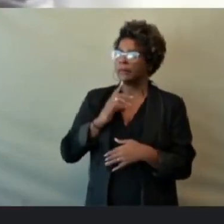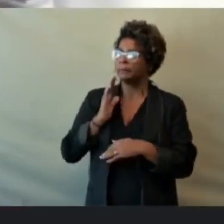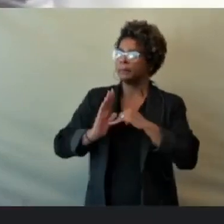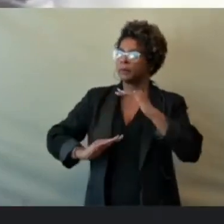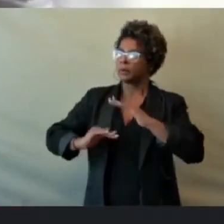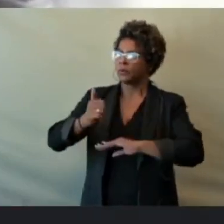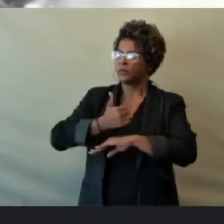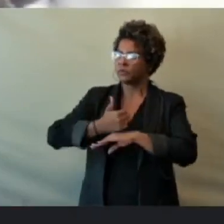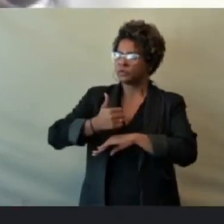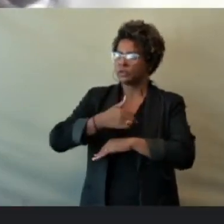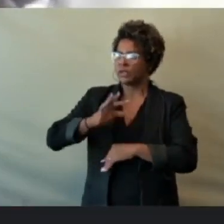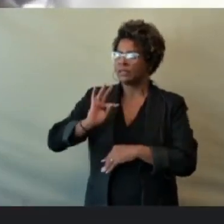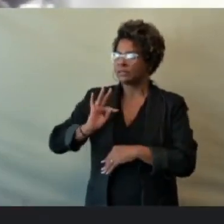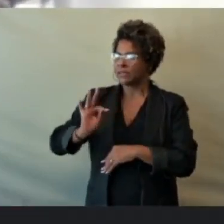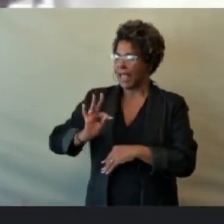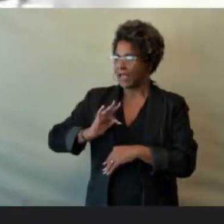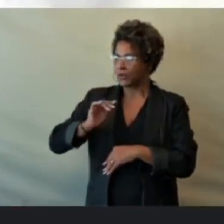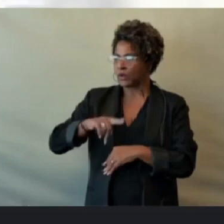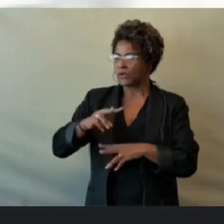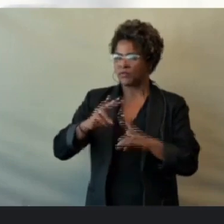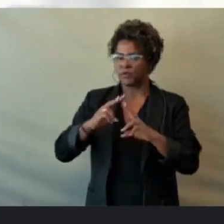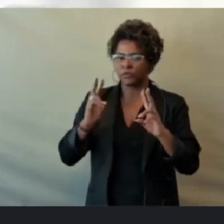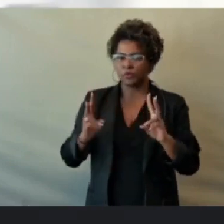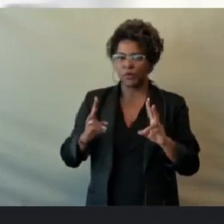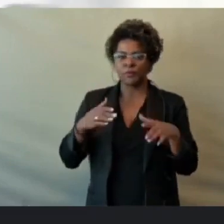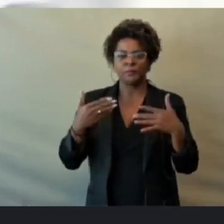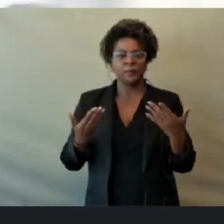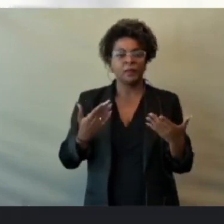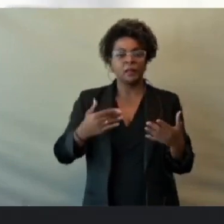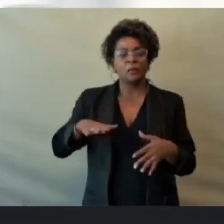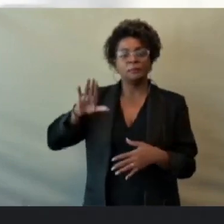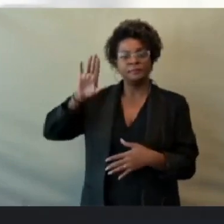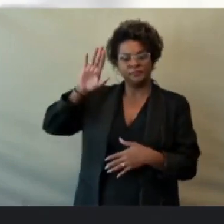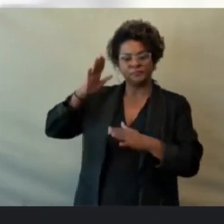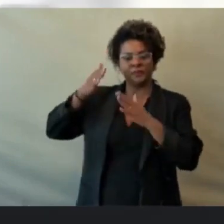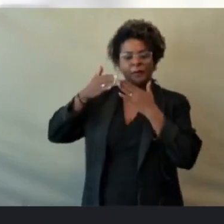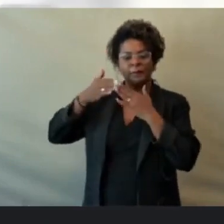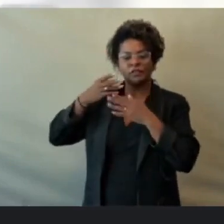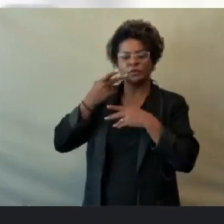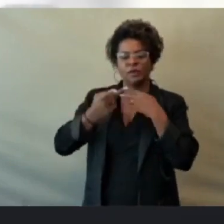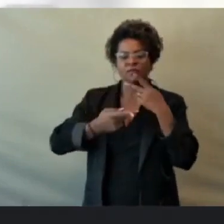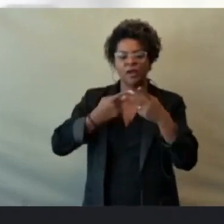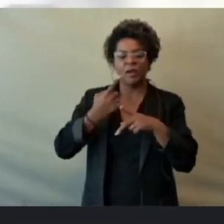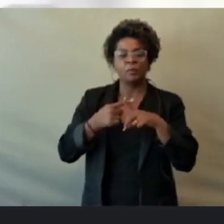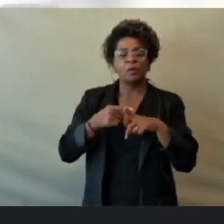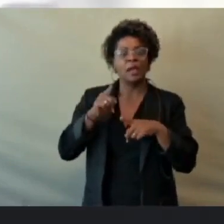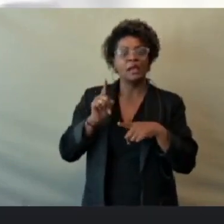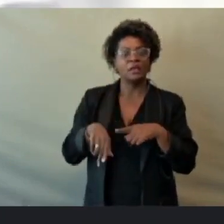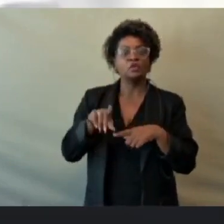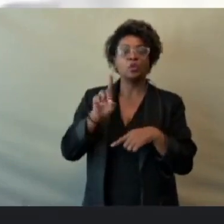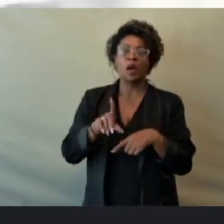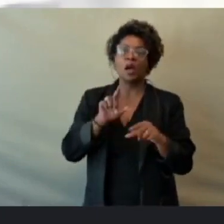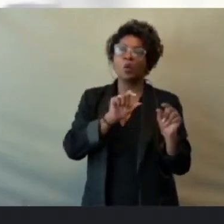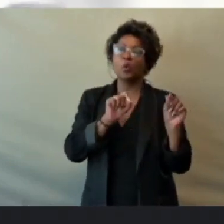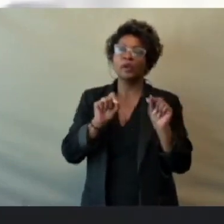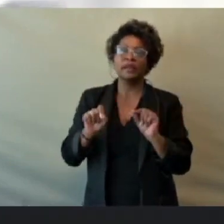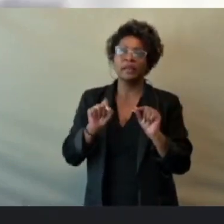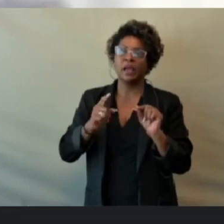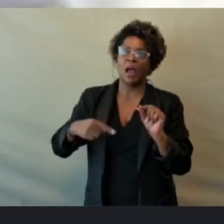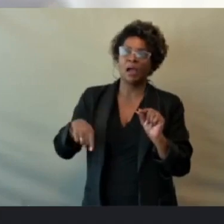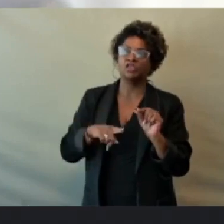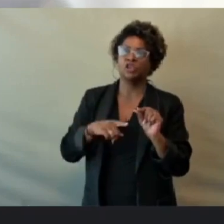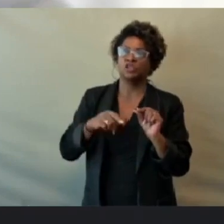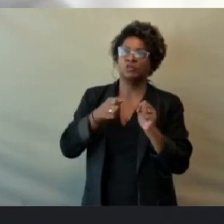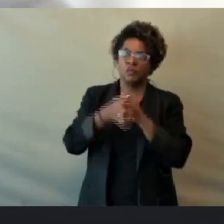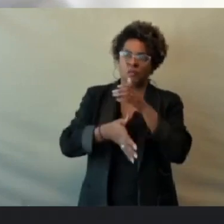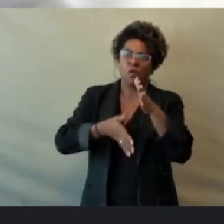porque eu acho que assim essa é exatamente a questão que nós colocamos o cuidador está completamente a bolso então a falta